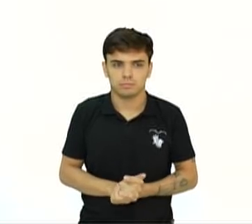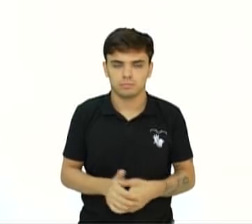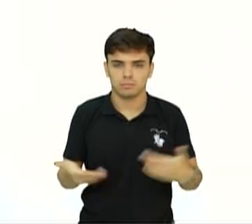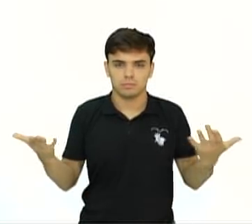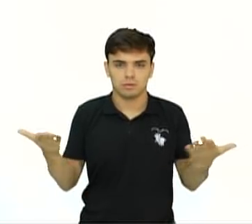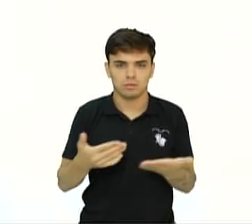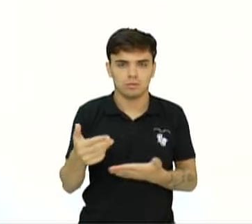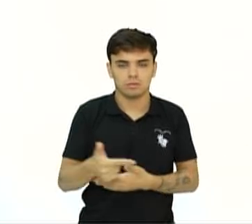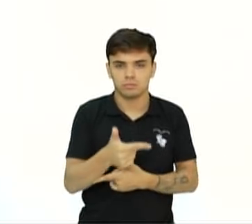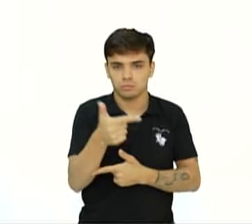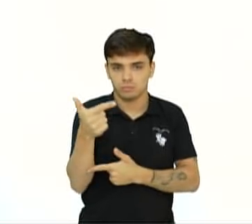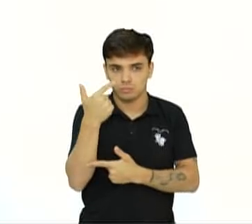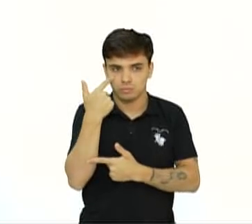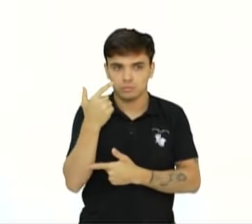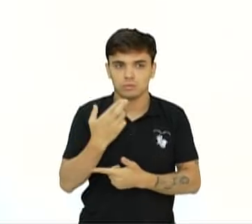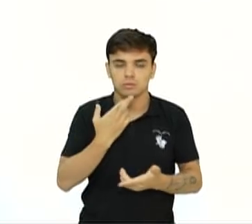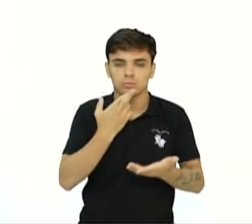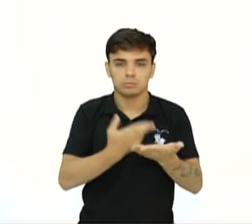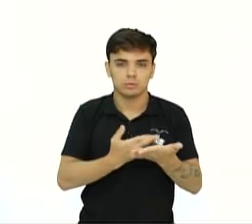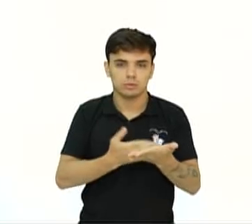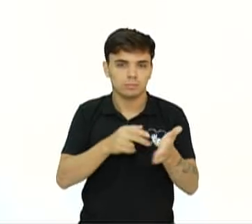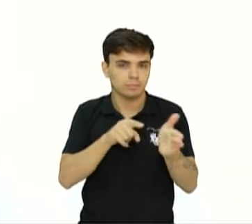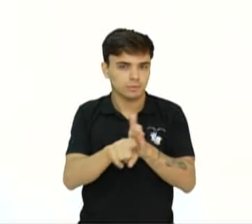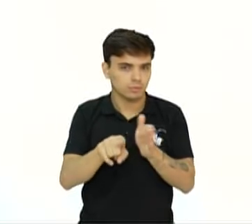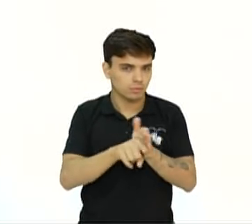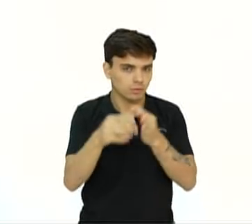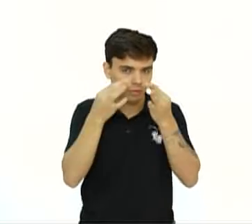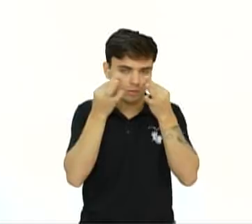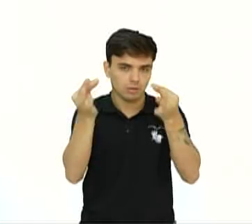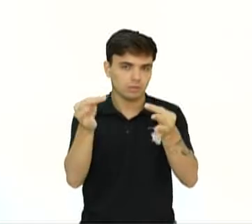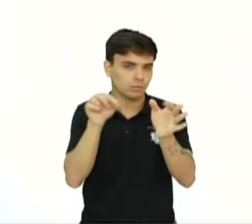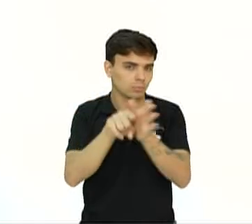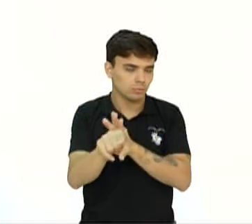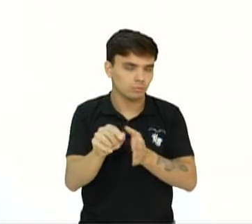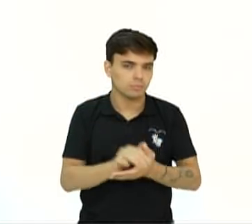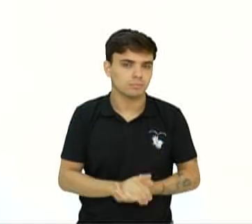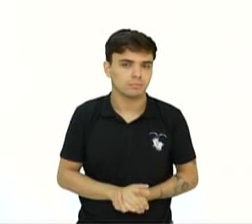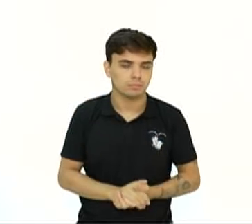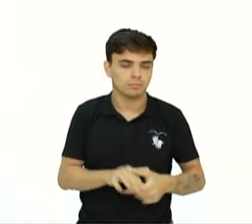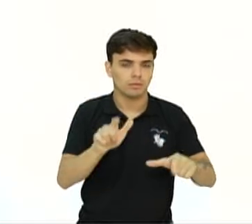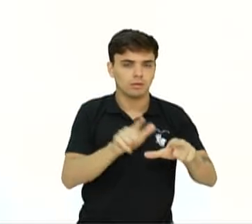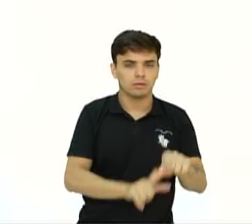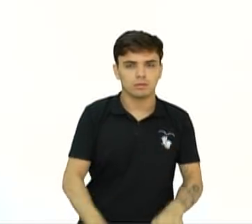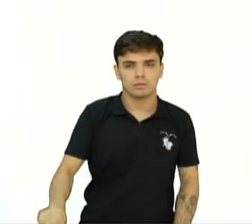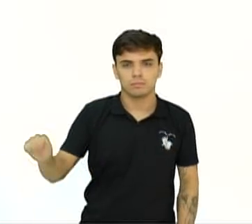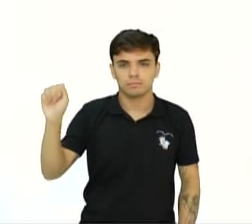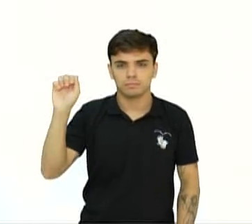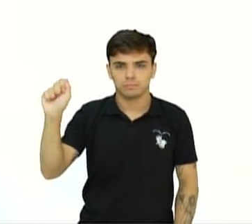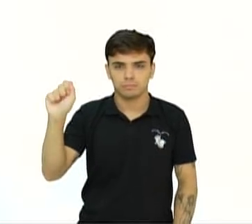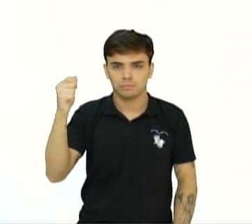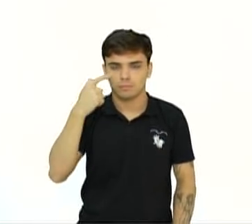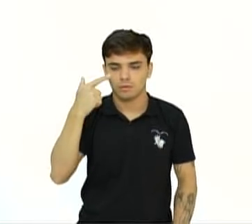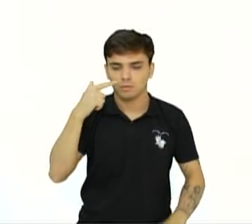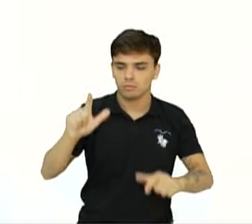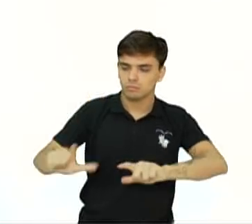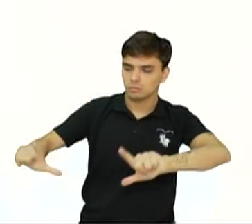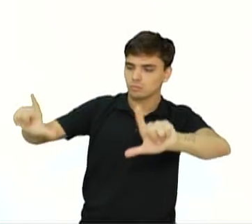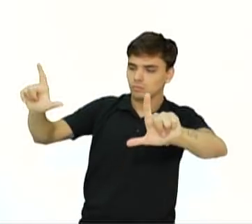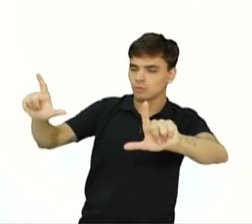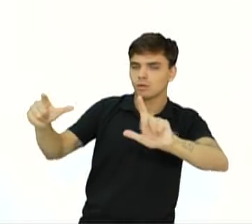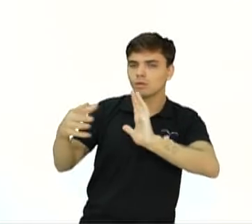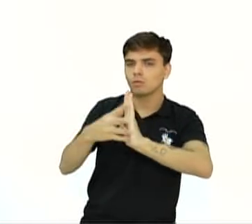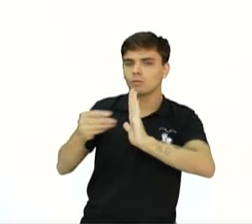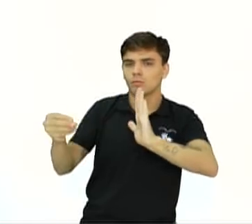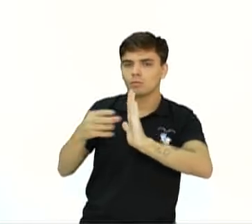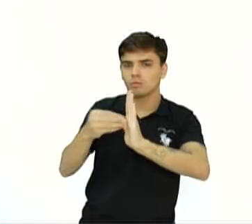Agora, número 2, então agora você vai responder as perguntas. Presta atenção nessas perguntas. Então, letra A. Os quadros foram inspirados em